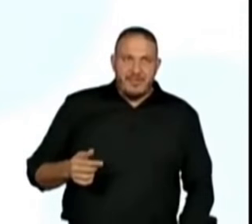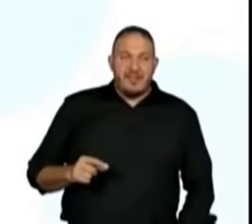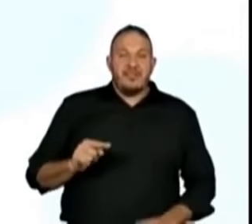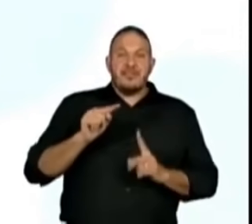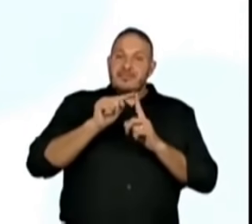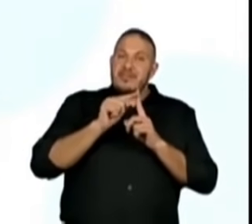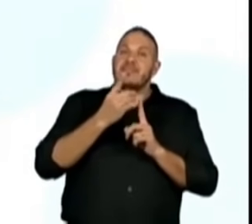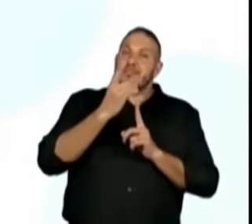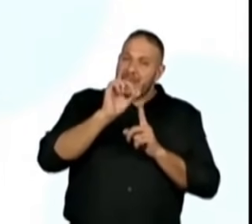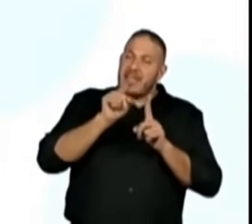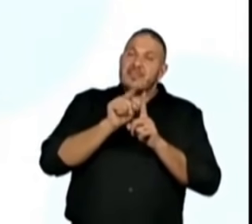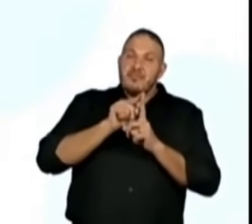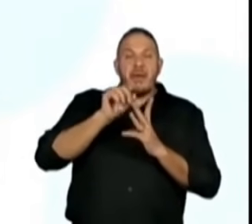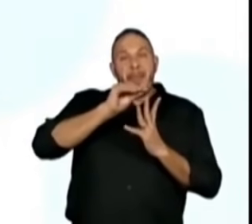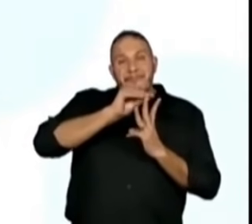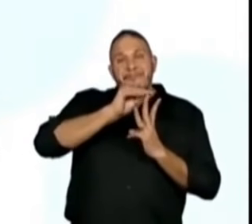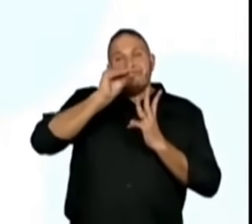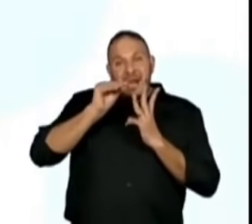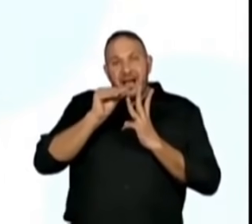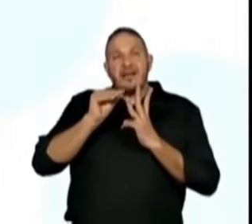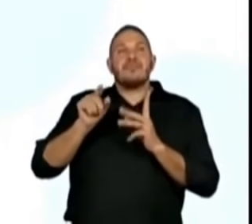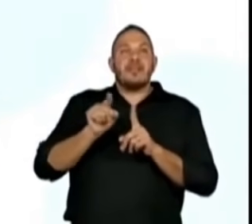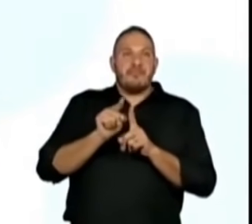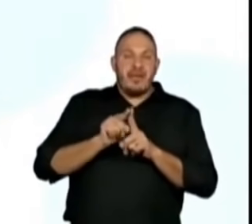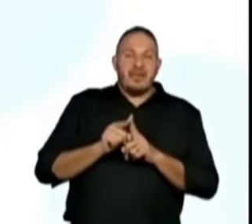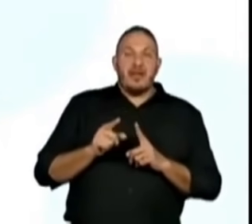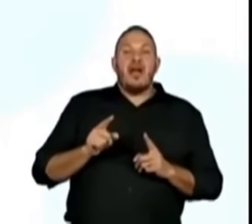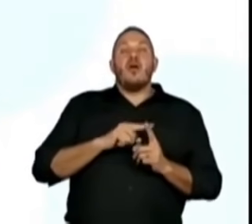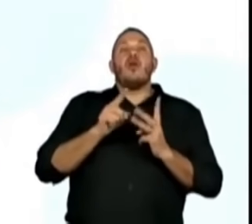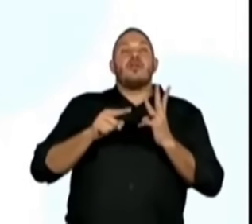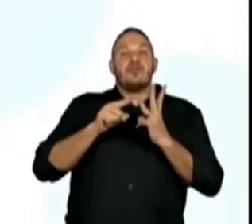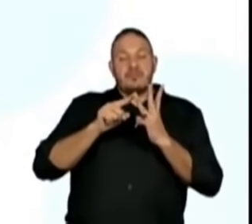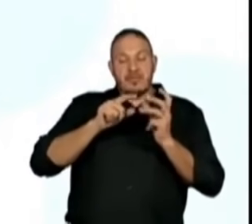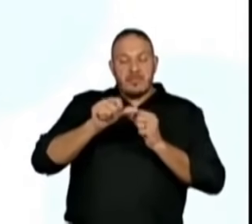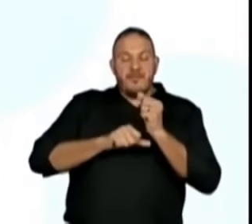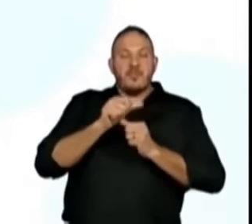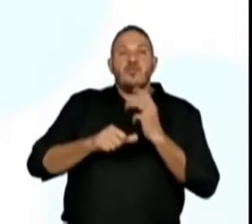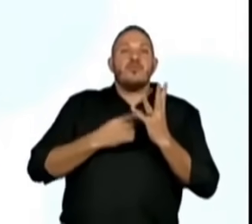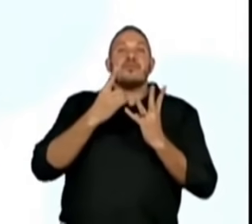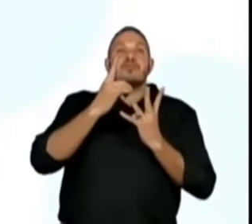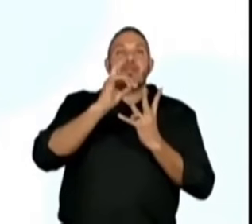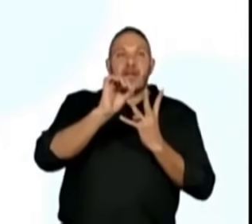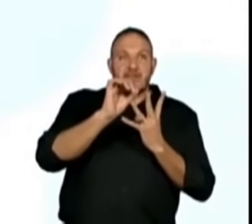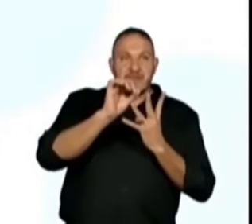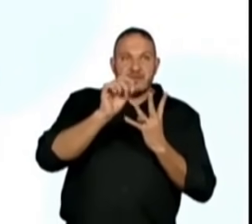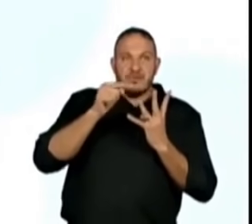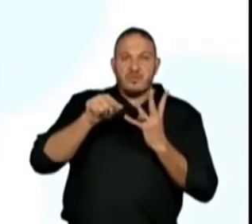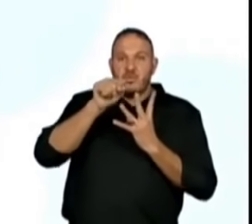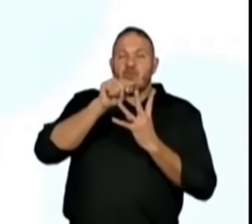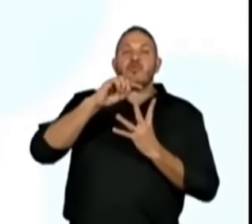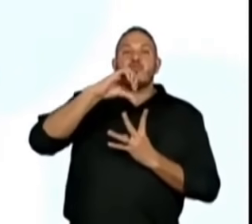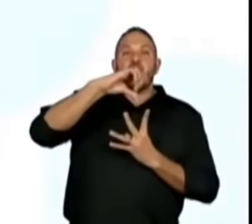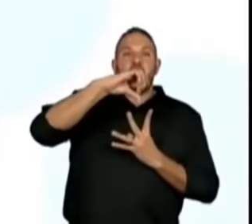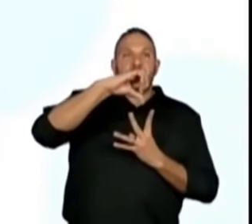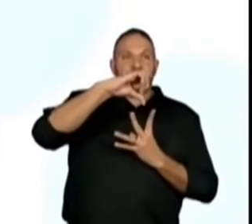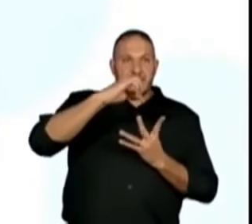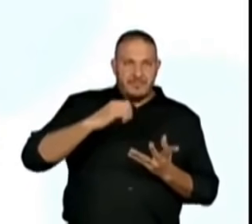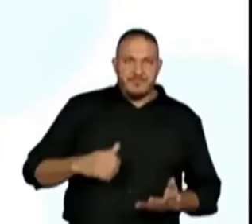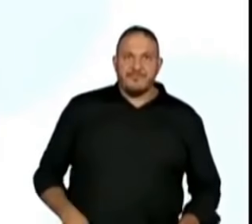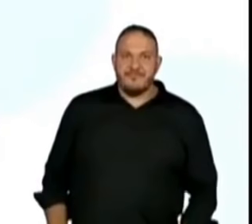Esse 10 também vai emprestar para cá. Agora esse virou 10 e esse aqui virou 9,